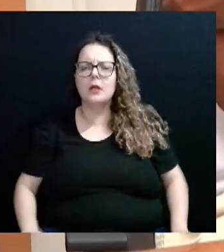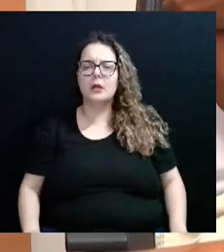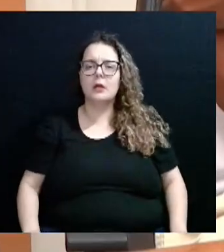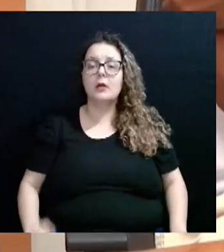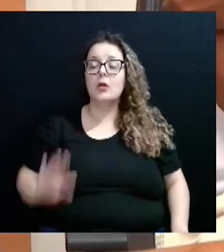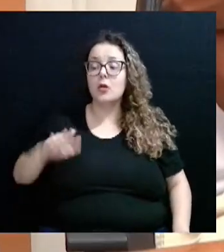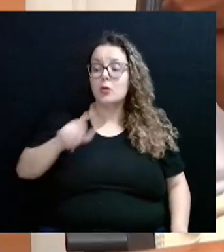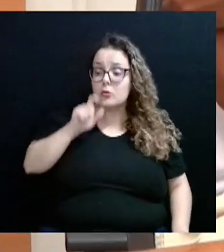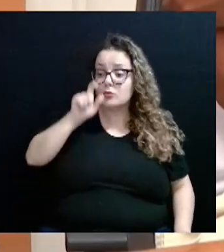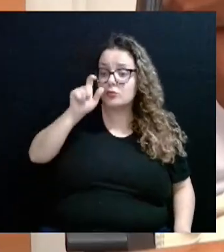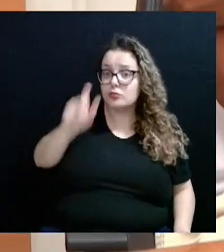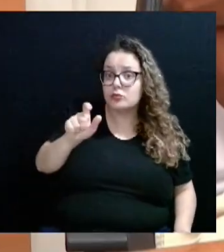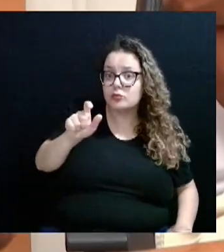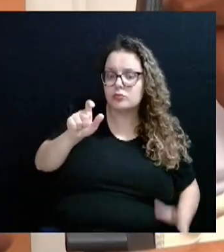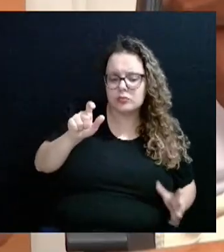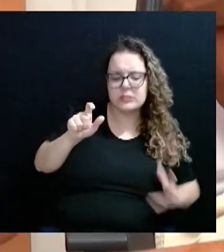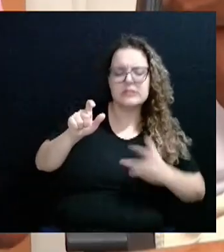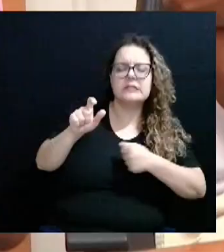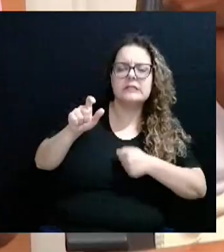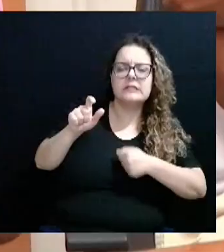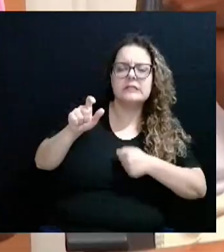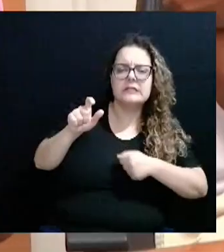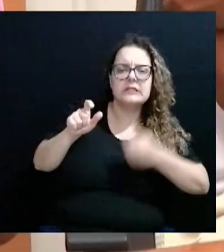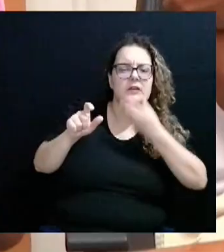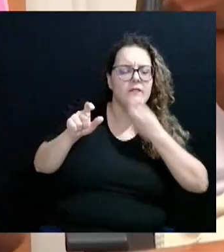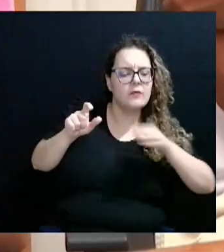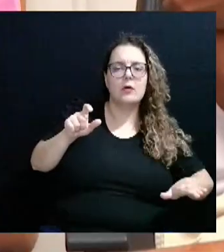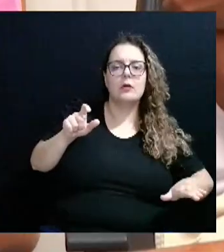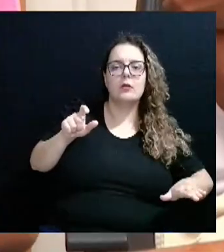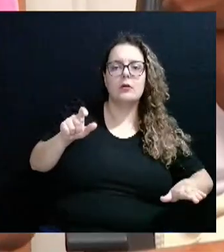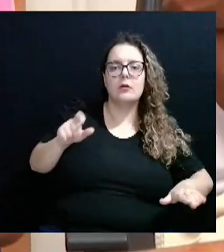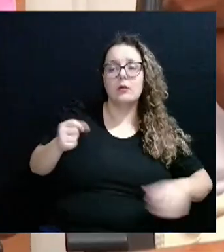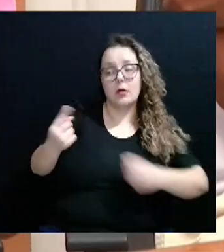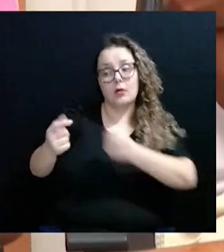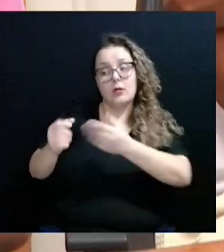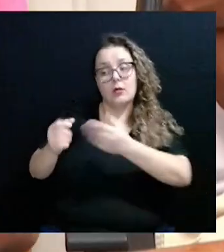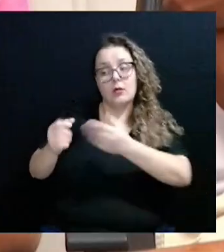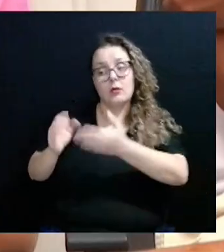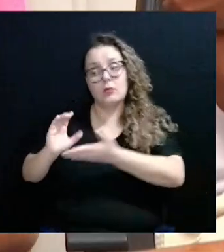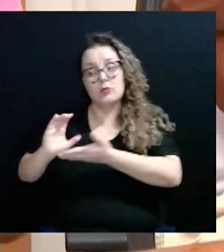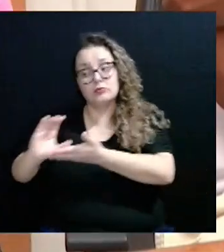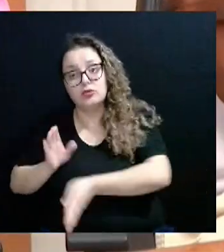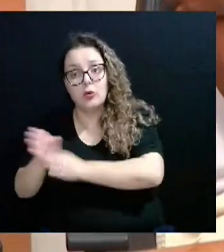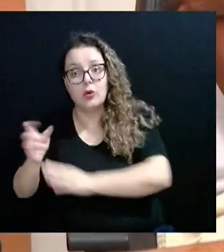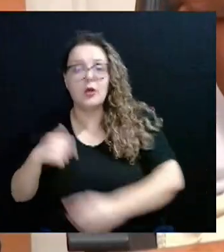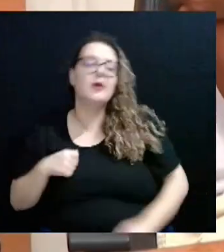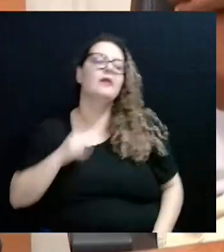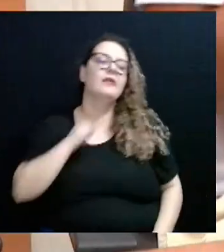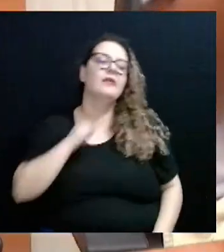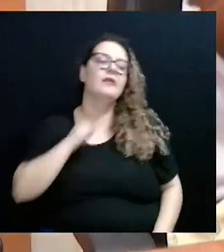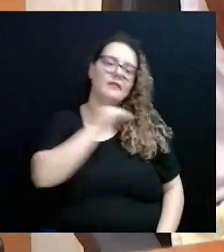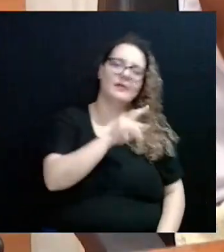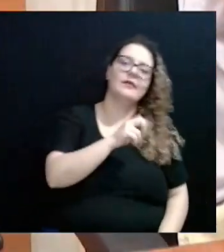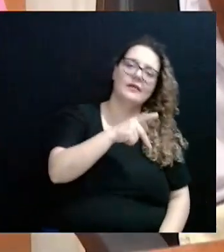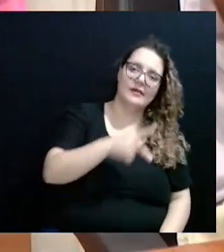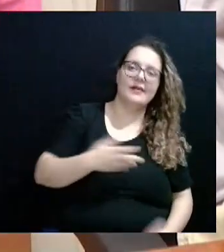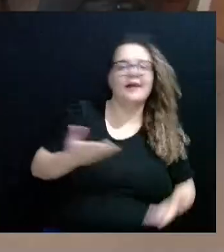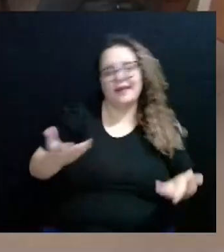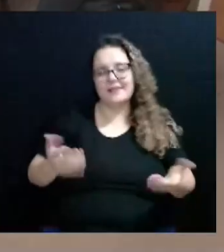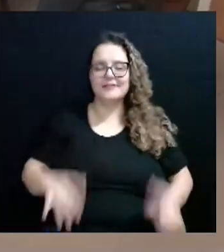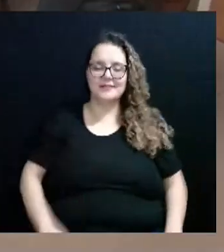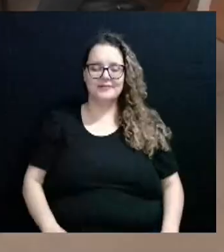salva o moleque, uns chamam de conselho, eu chamo de rap. É isso.